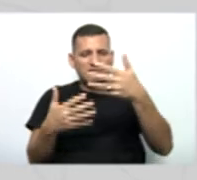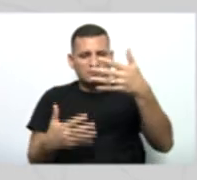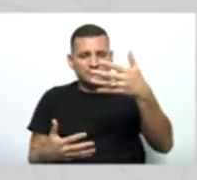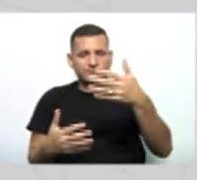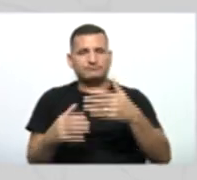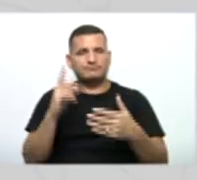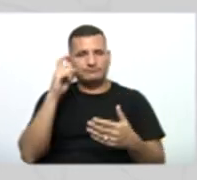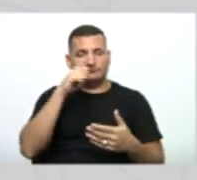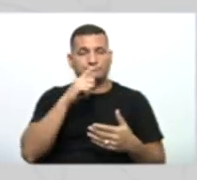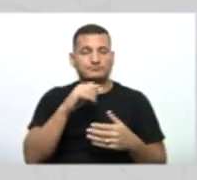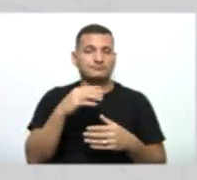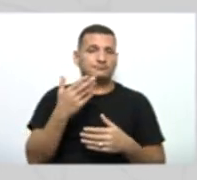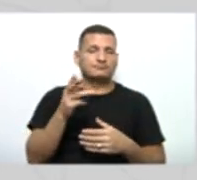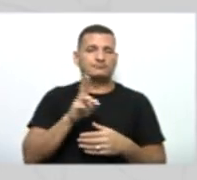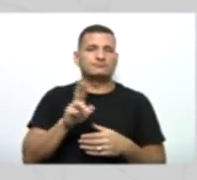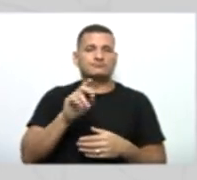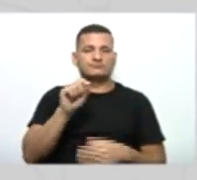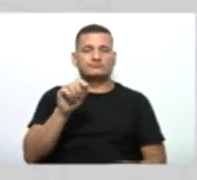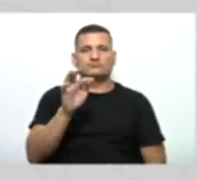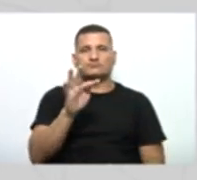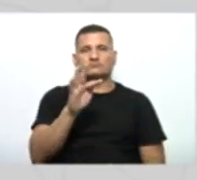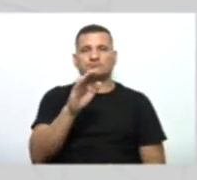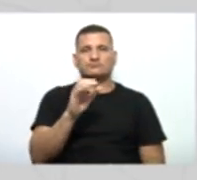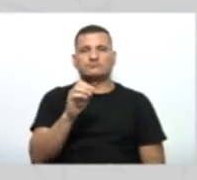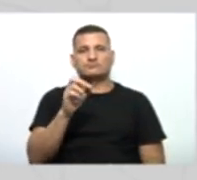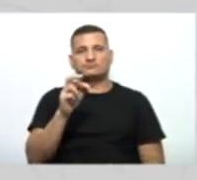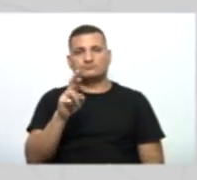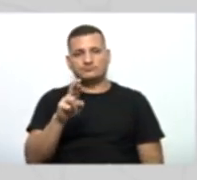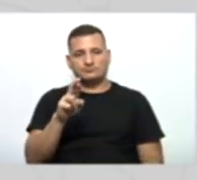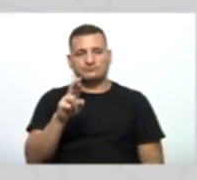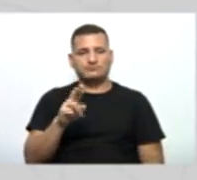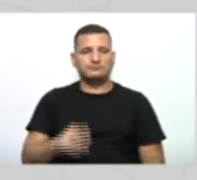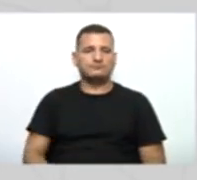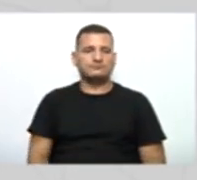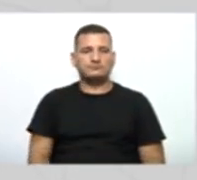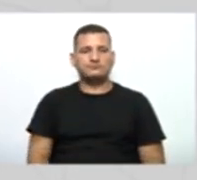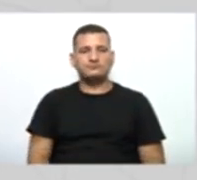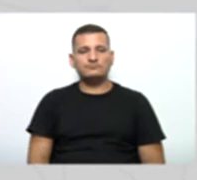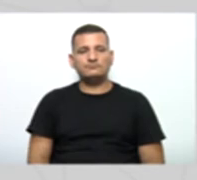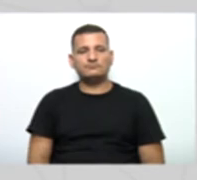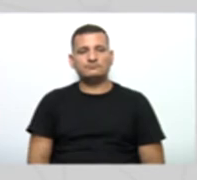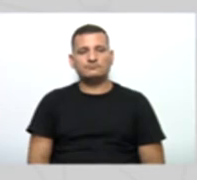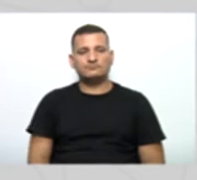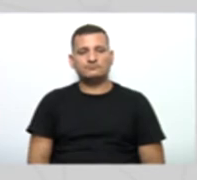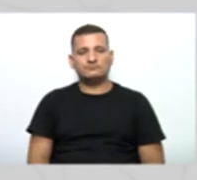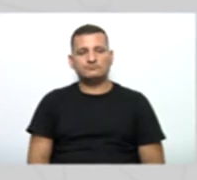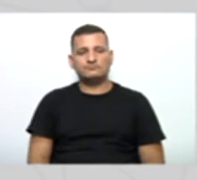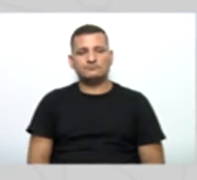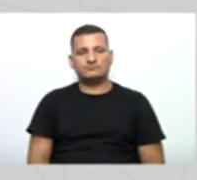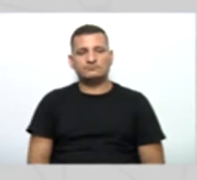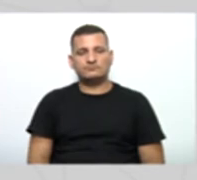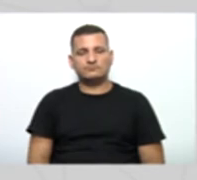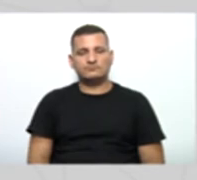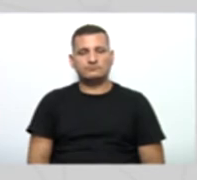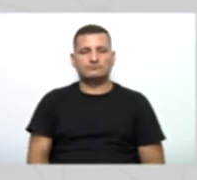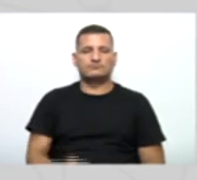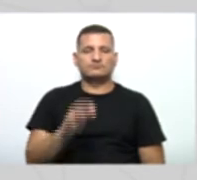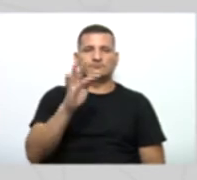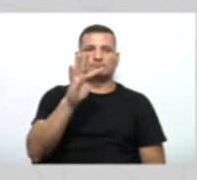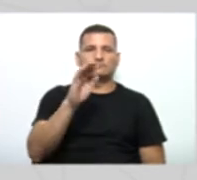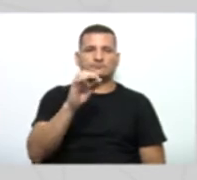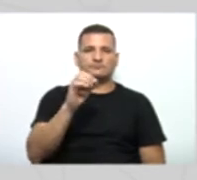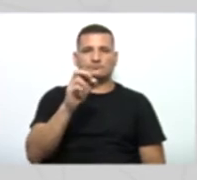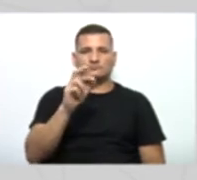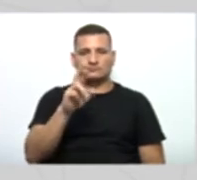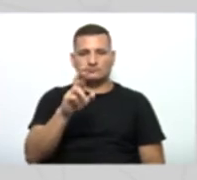Então, o que que a gente utiliza? A gente utiliza o comando for. O que que a gente faz? Eu vou colocar aqui, ó, for x, que é a nossa